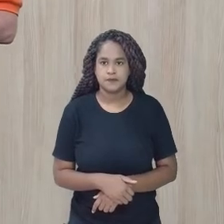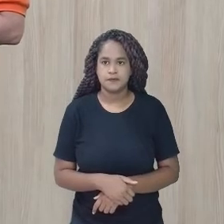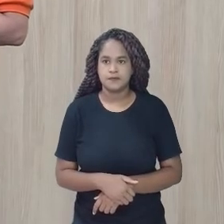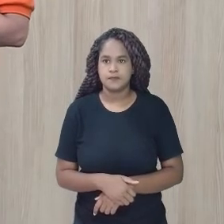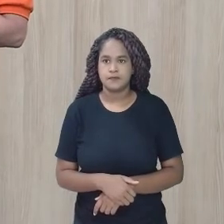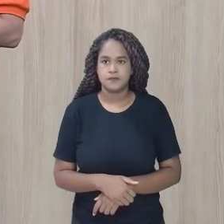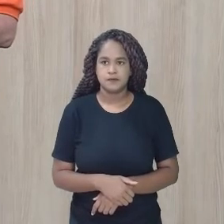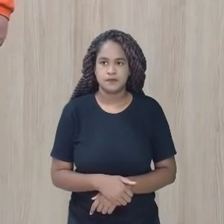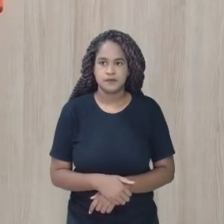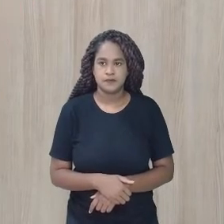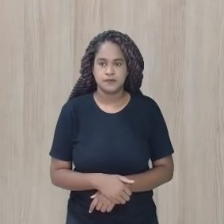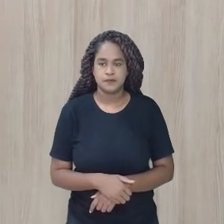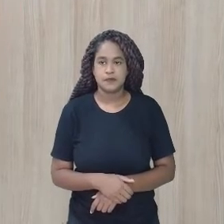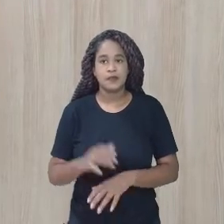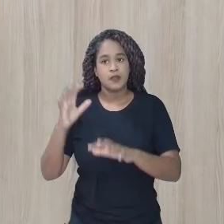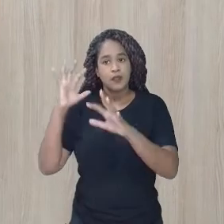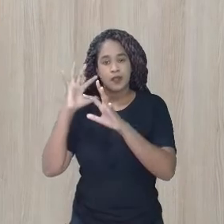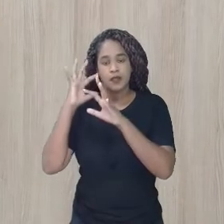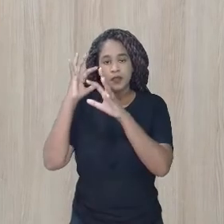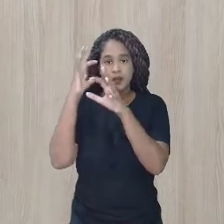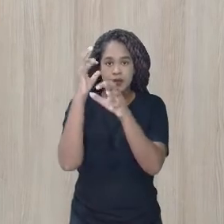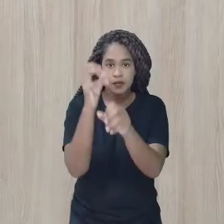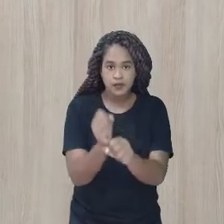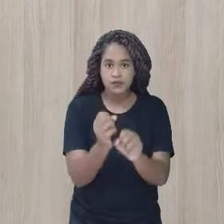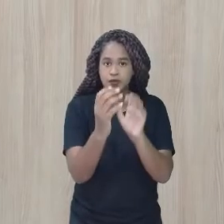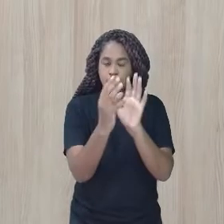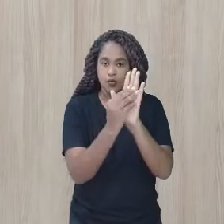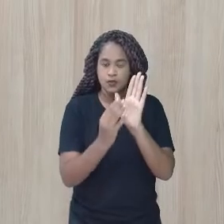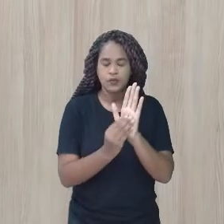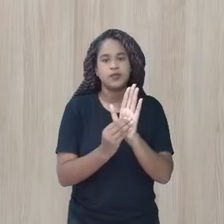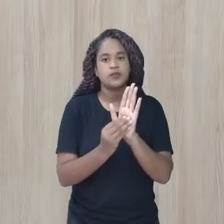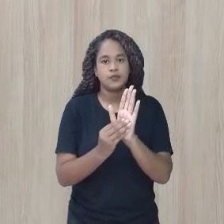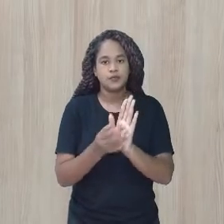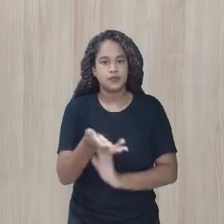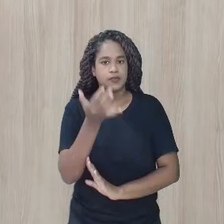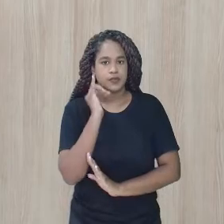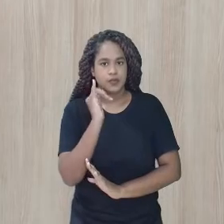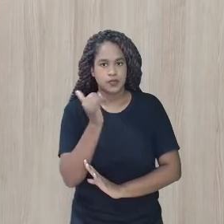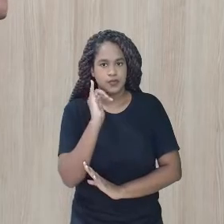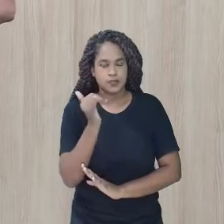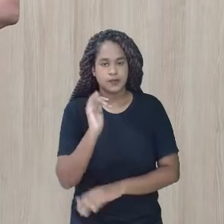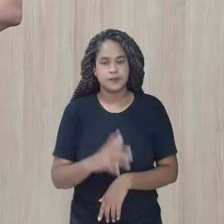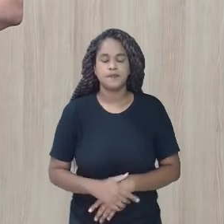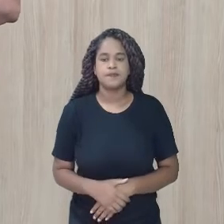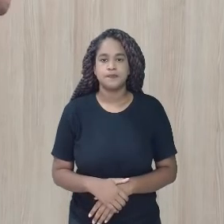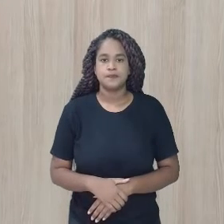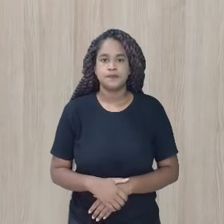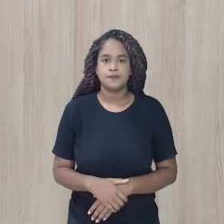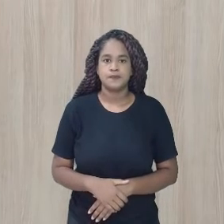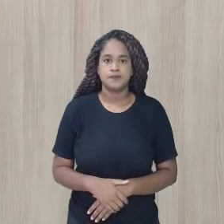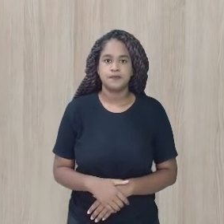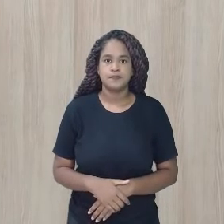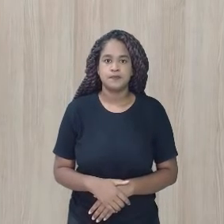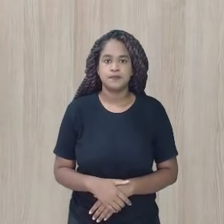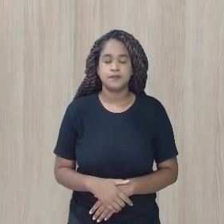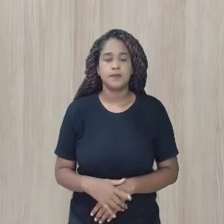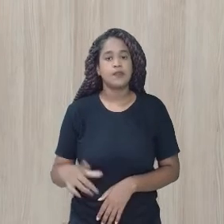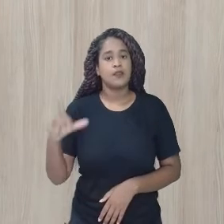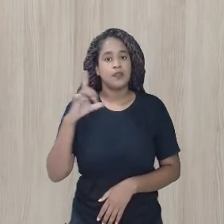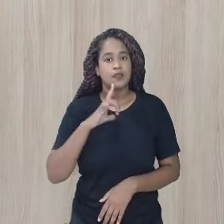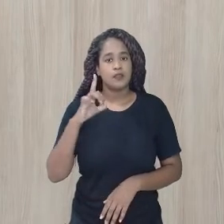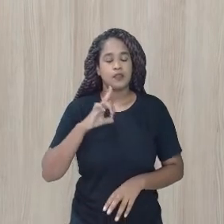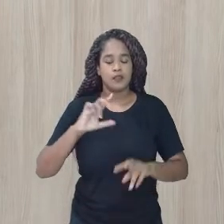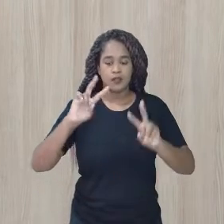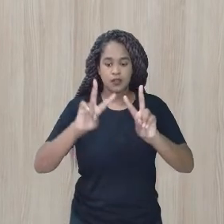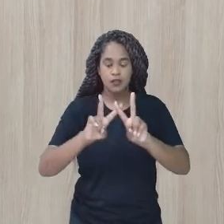conteúdo em narrativas de humor. Então, nós temos aqui um dos temas da